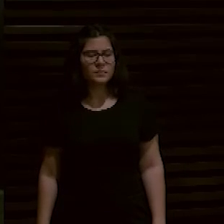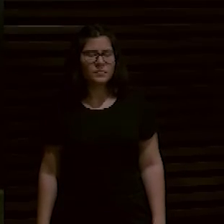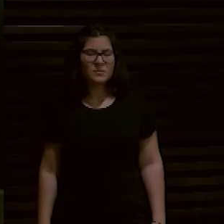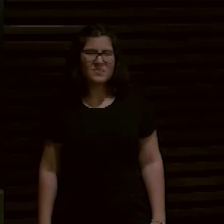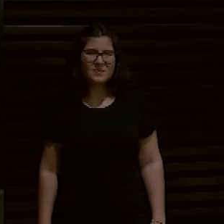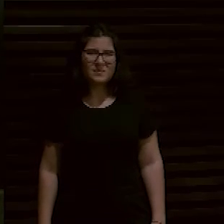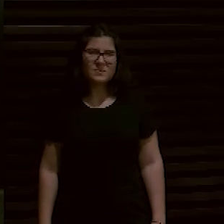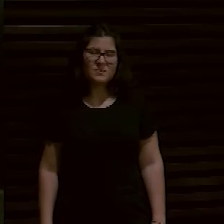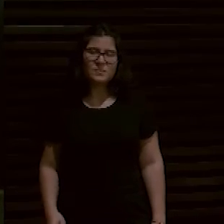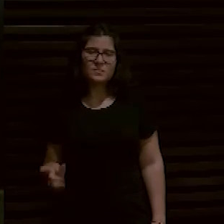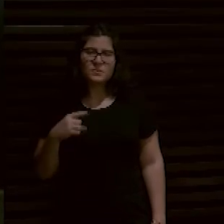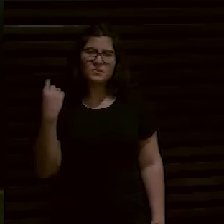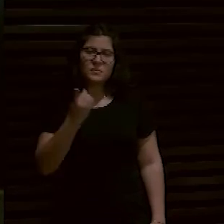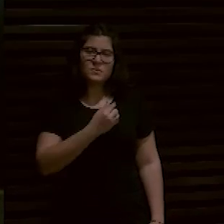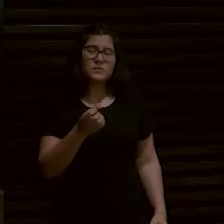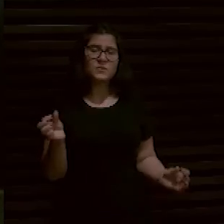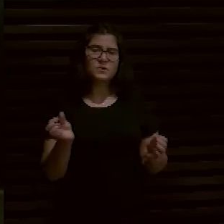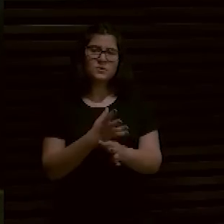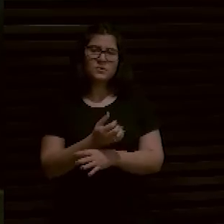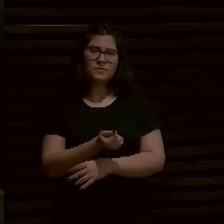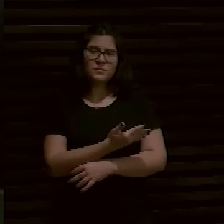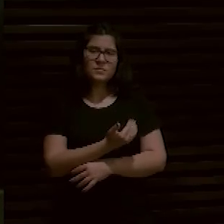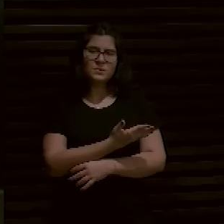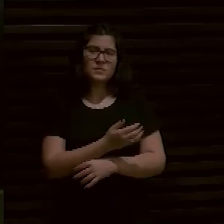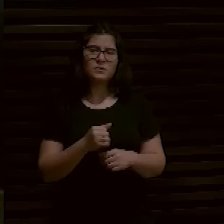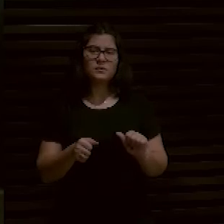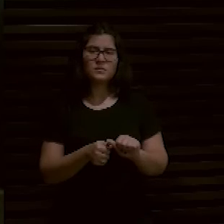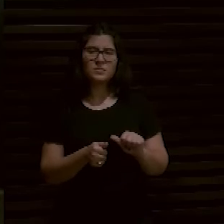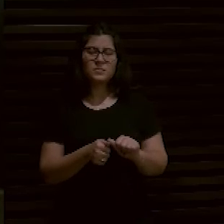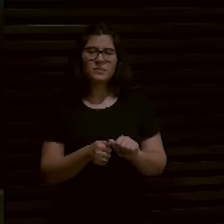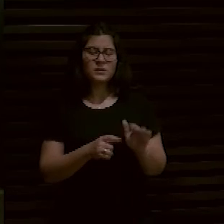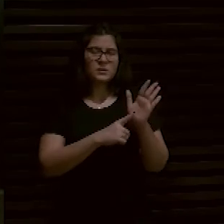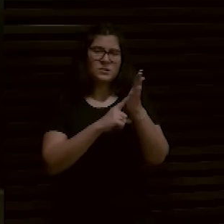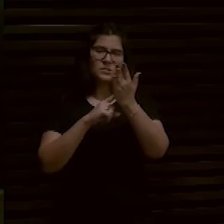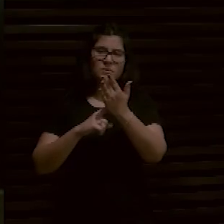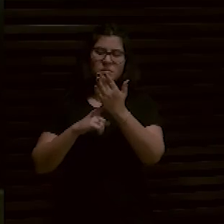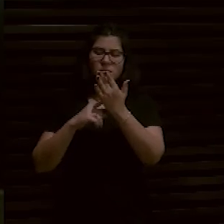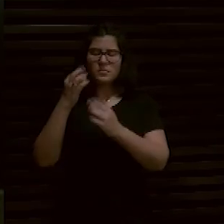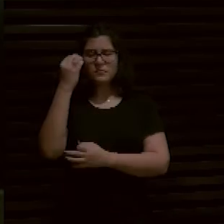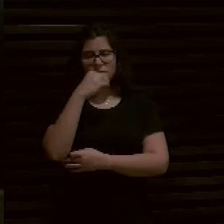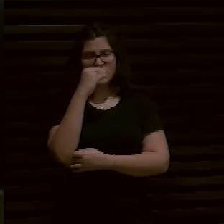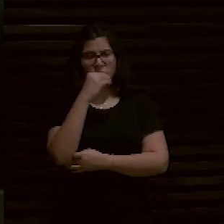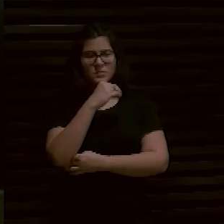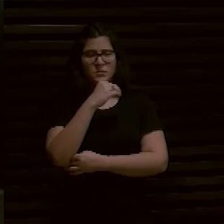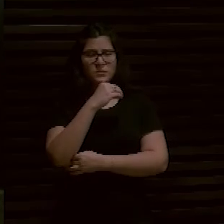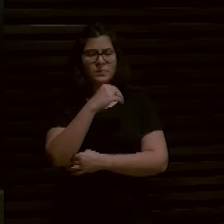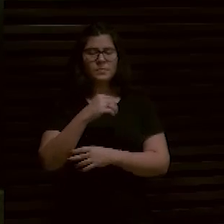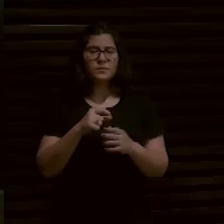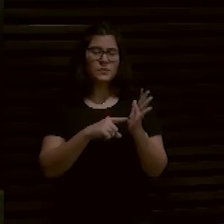Nosso novo coração nos faz reconhecer como frágeis,